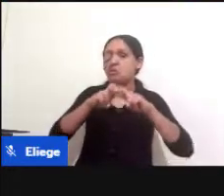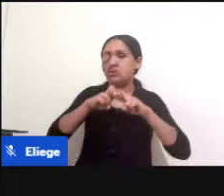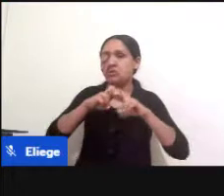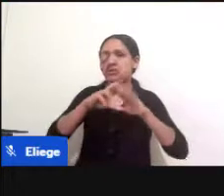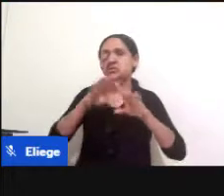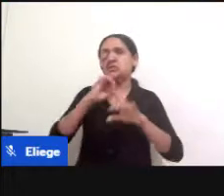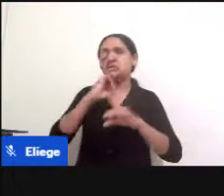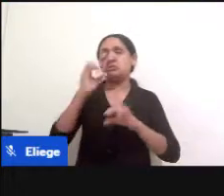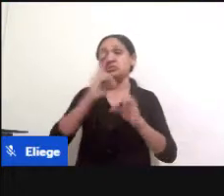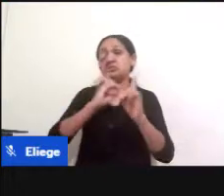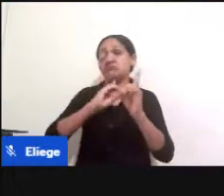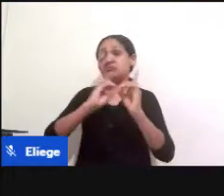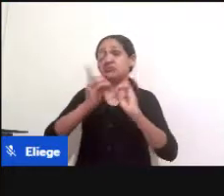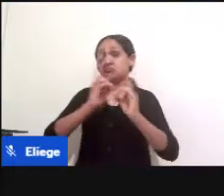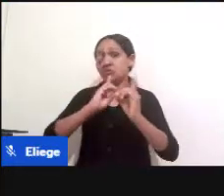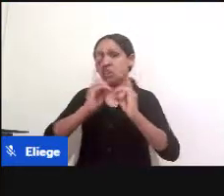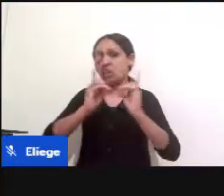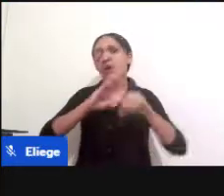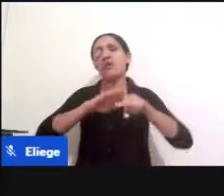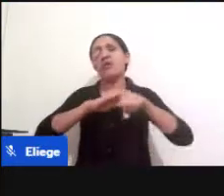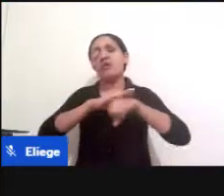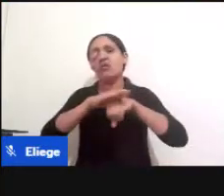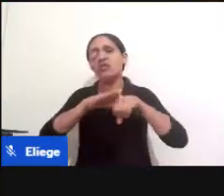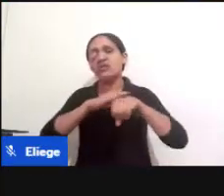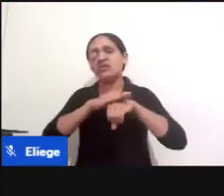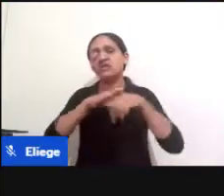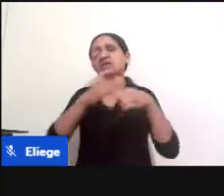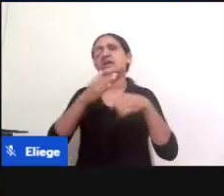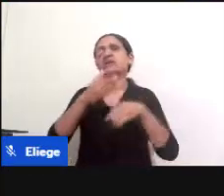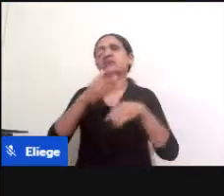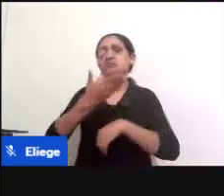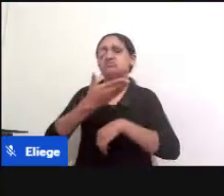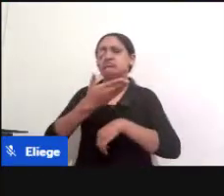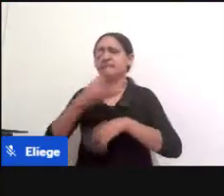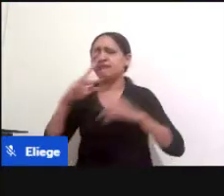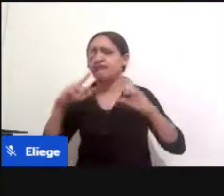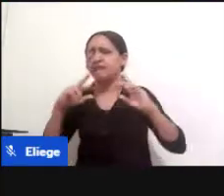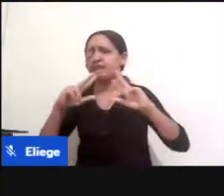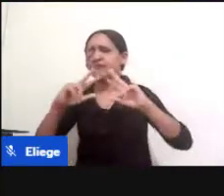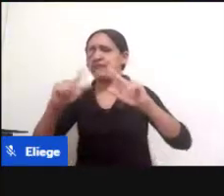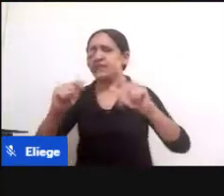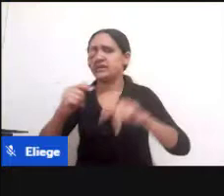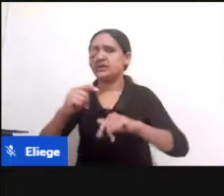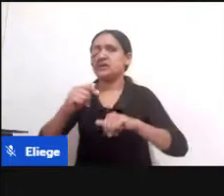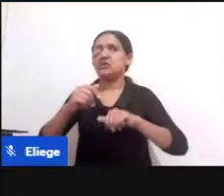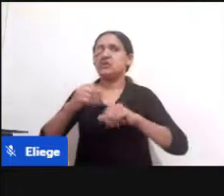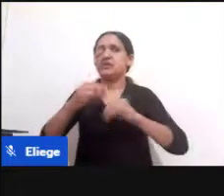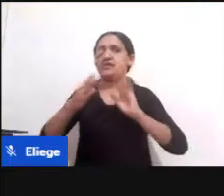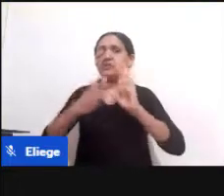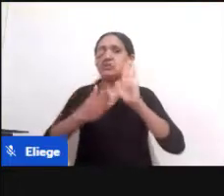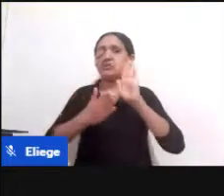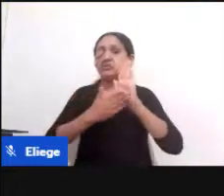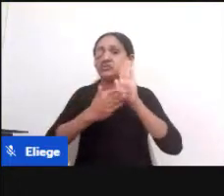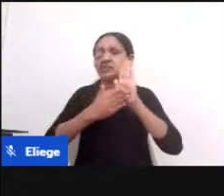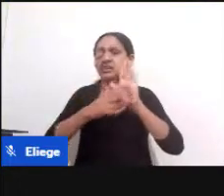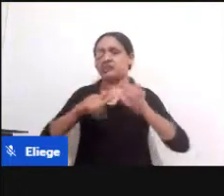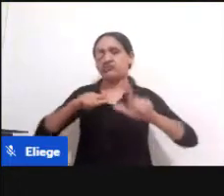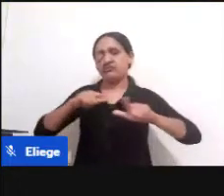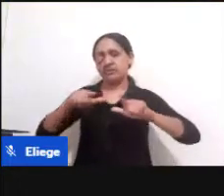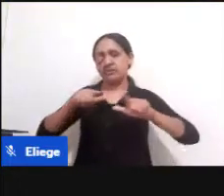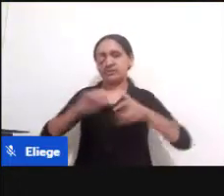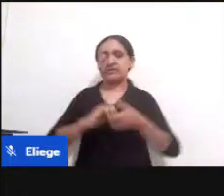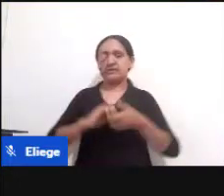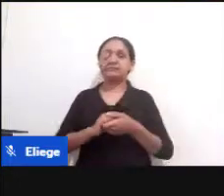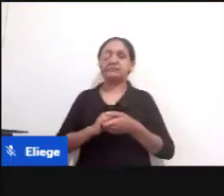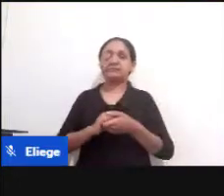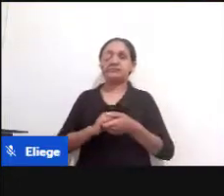nossos colegas, falar das possibilidades de trabalho. É nesse momento que o diálogo é tão importante. E eu vou trabalhar